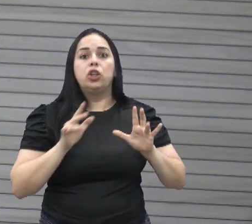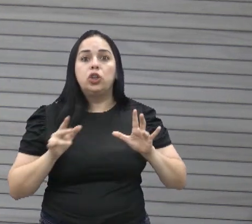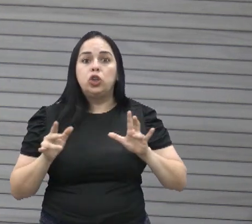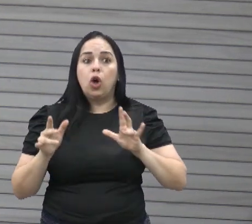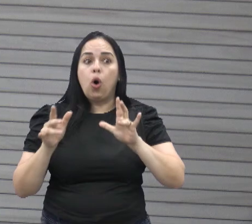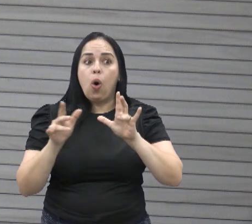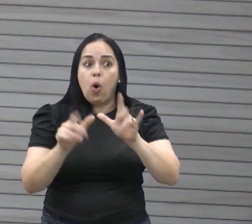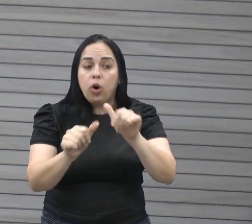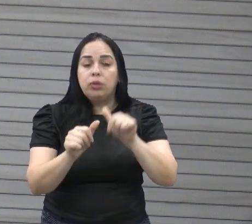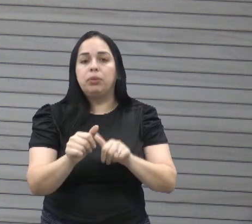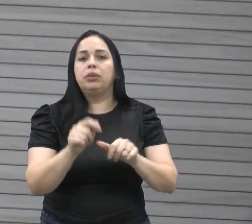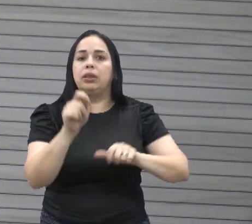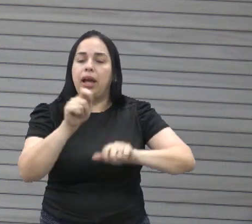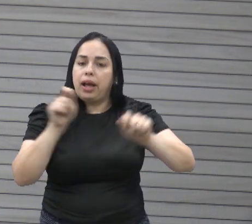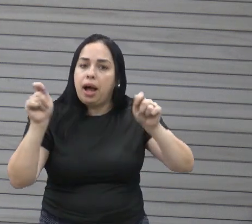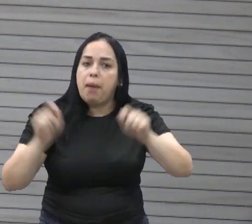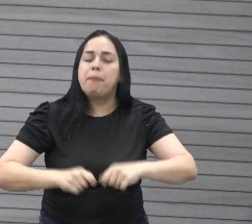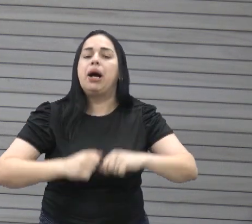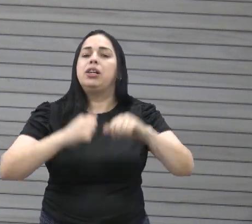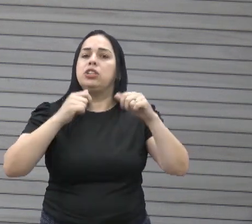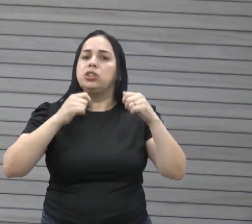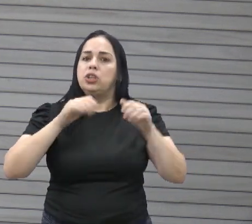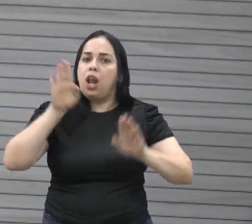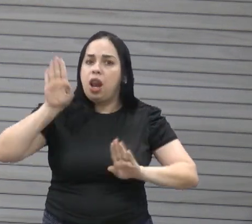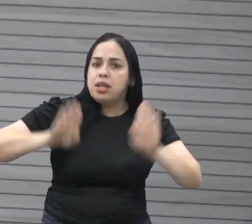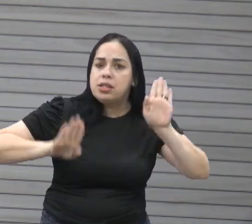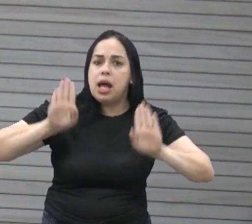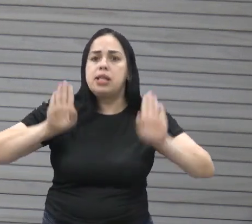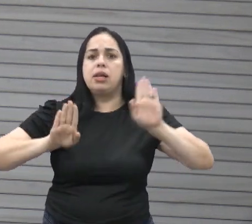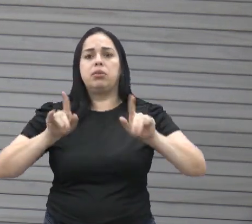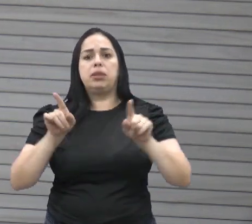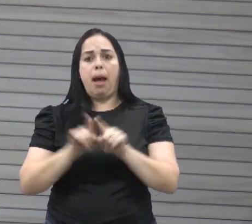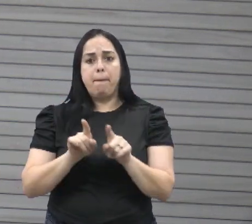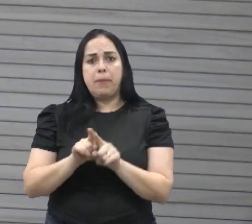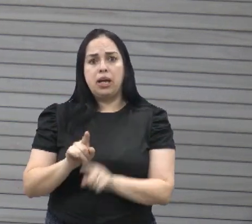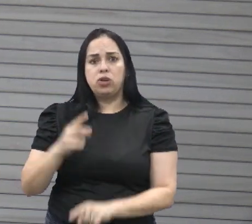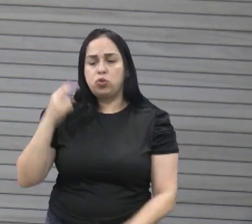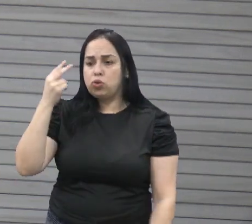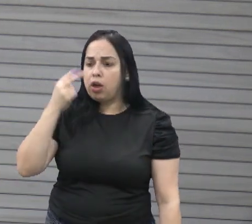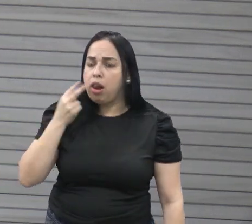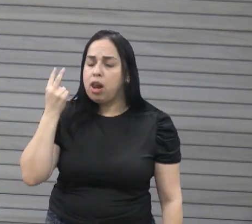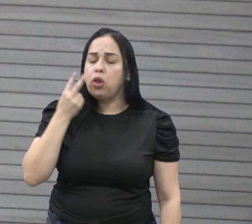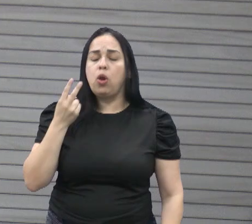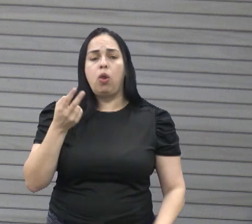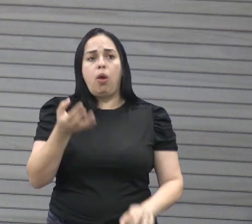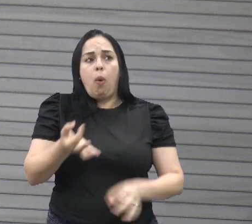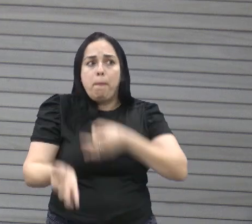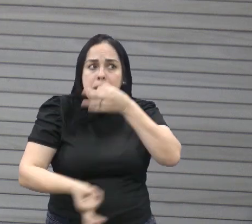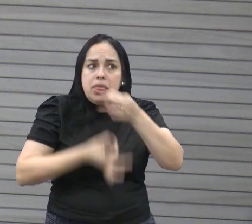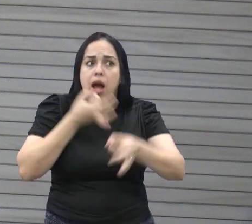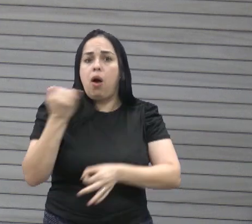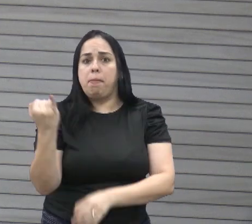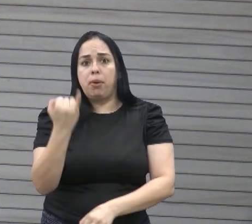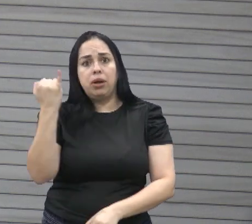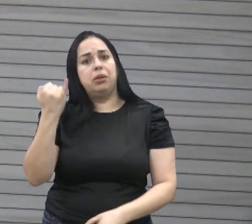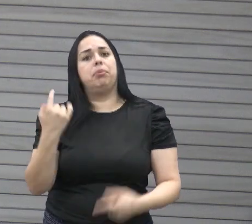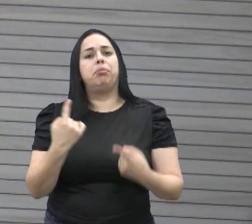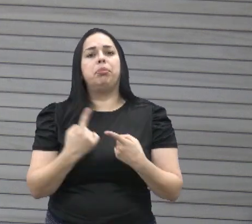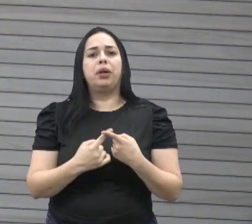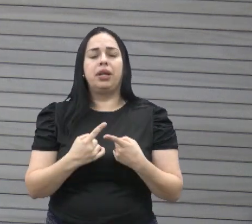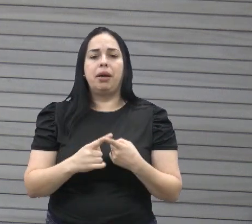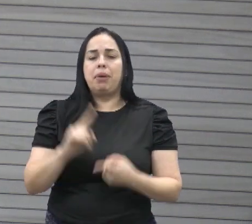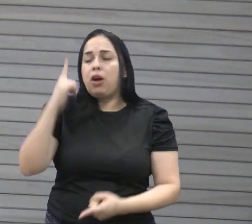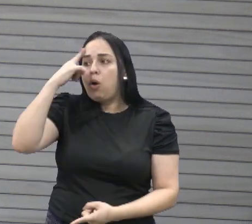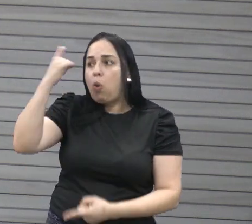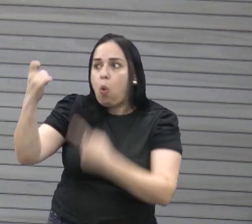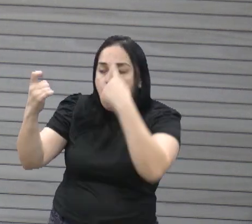desse processo, né, de licitação, coloque os vereadores também comentando, para ver se realmente a gente tem alguma ideia para que a